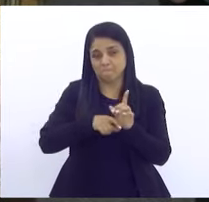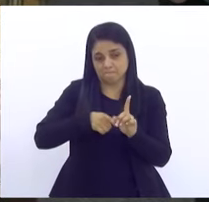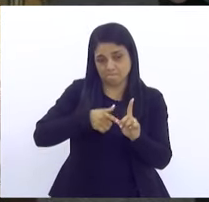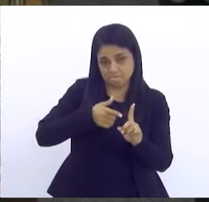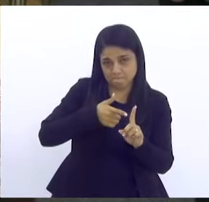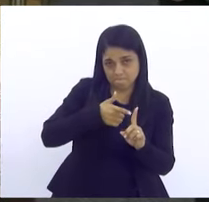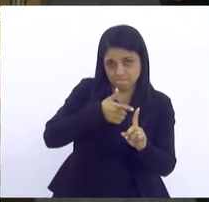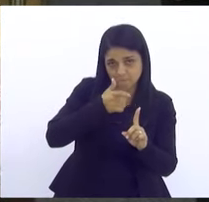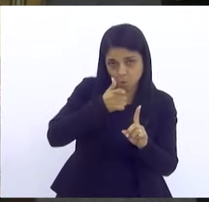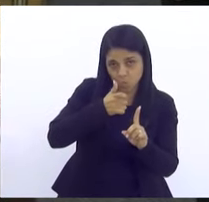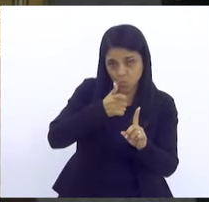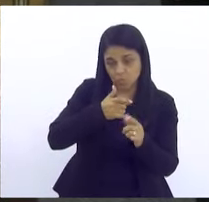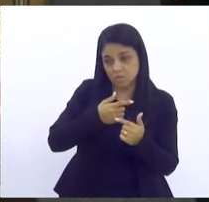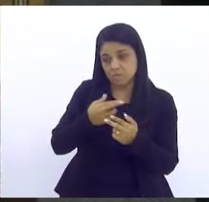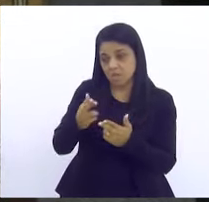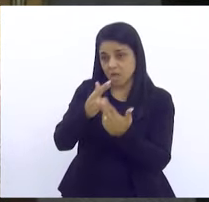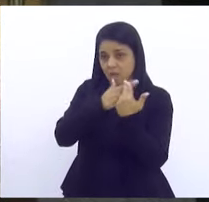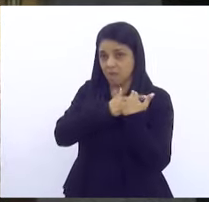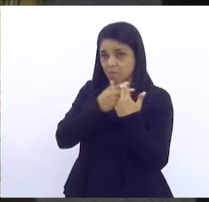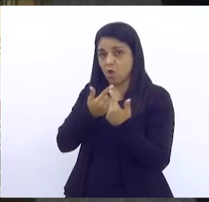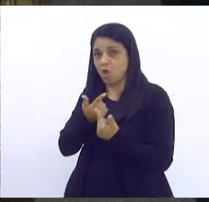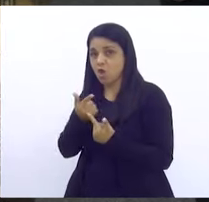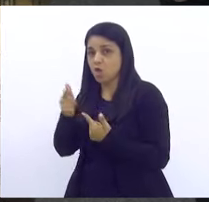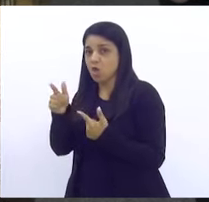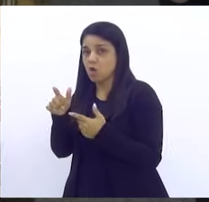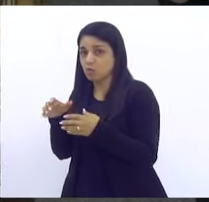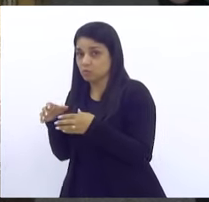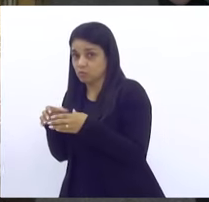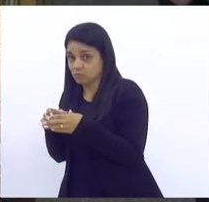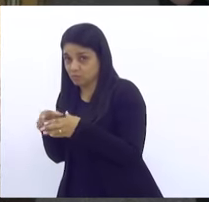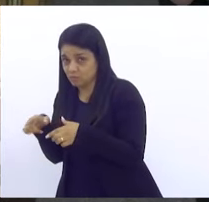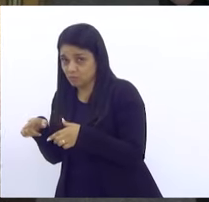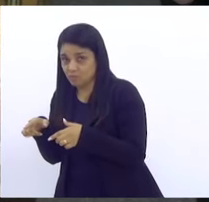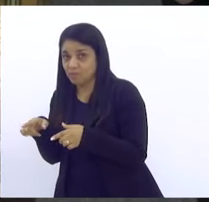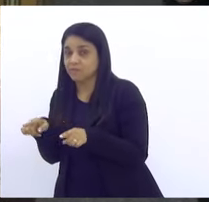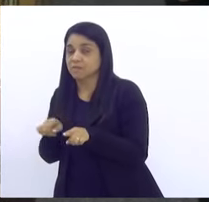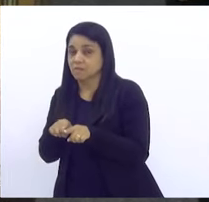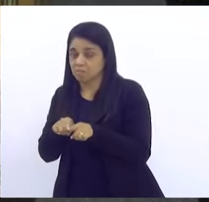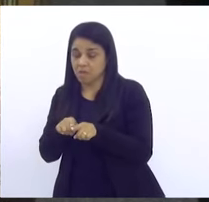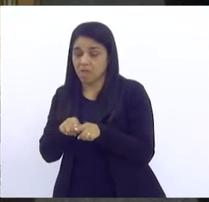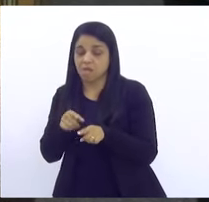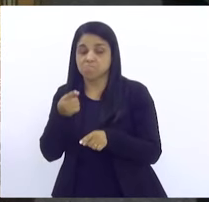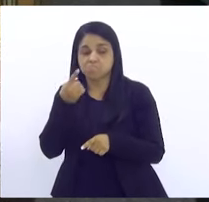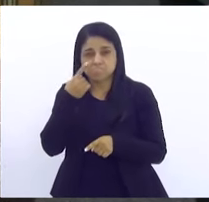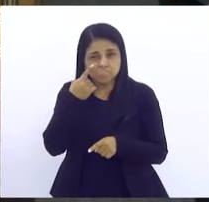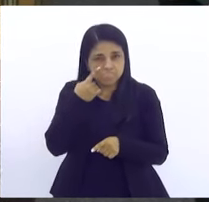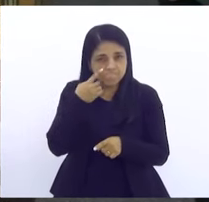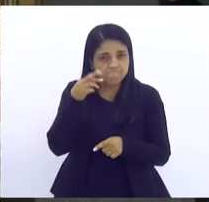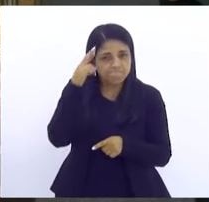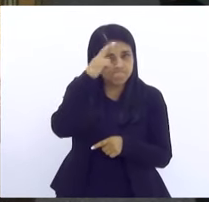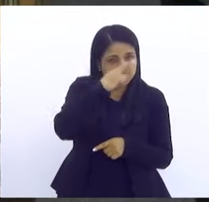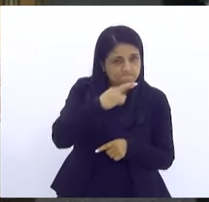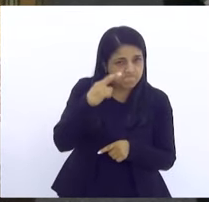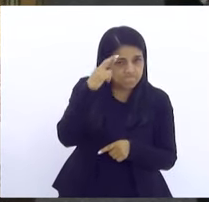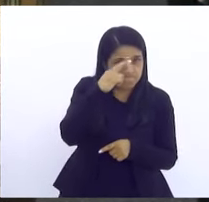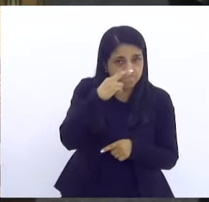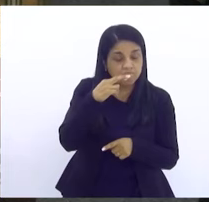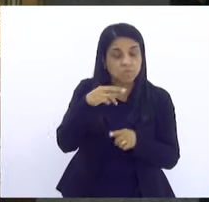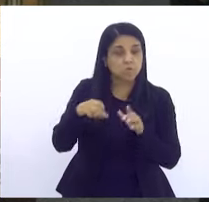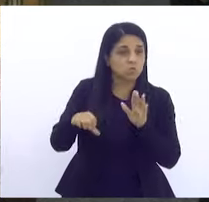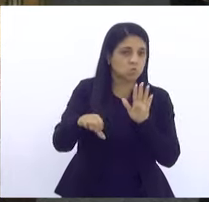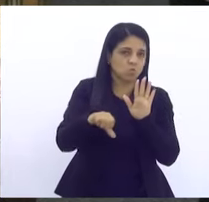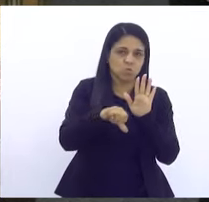responsabilidade em outros, o que também é uma hipótese a ser verificada. Mas é um crime que